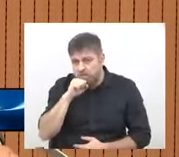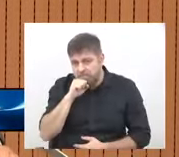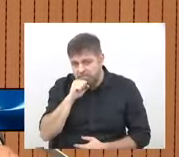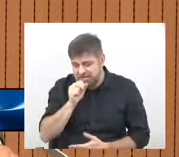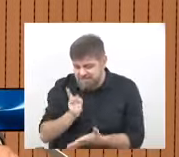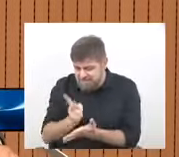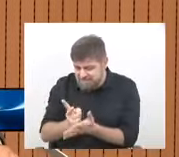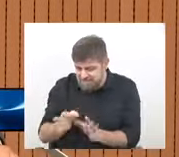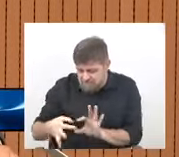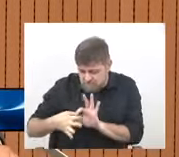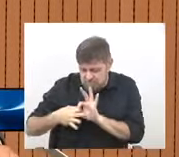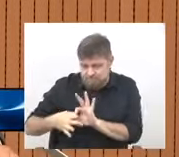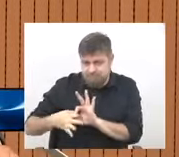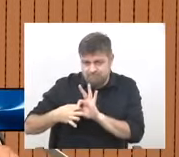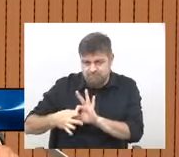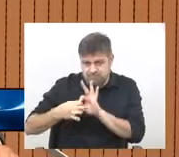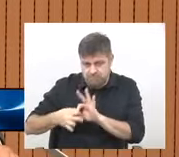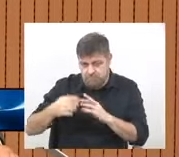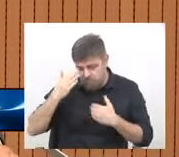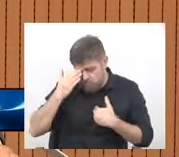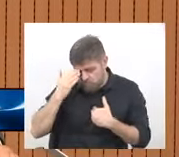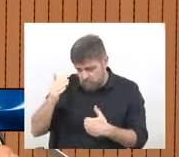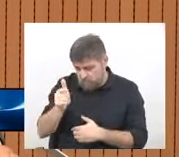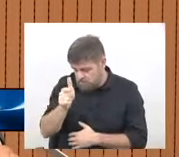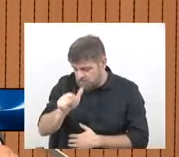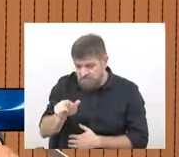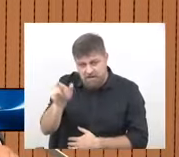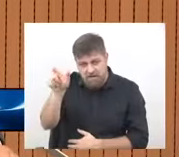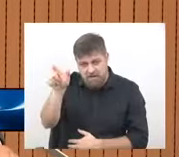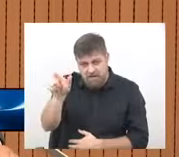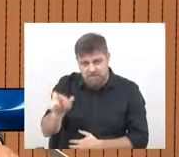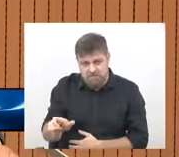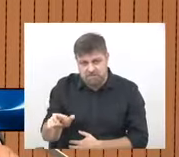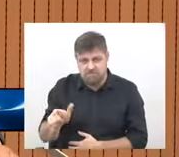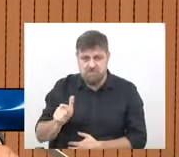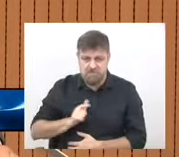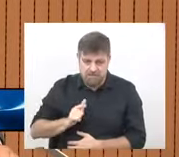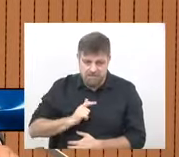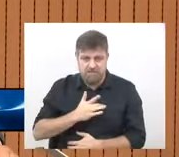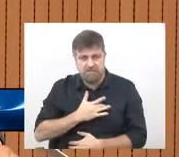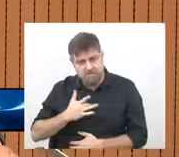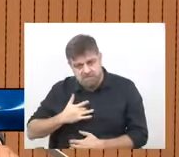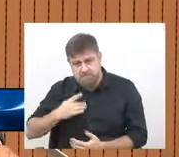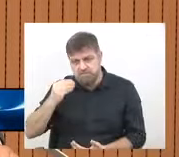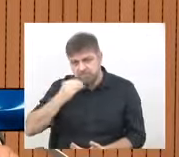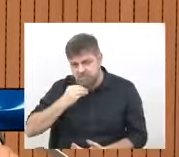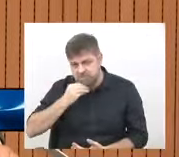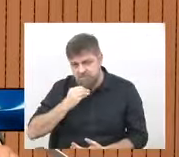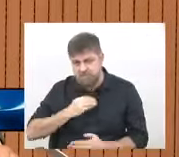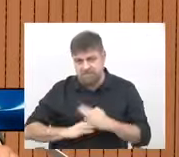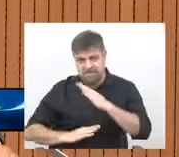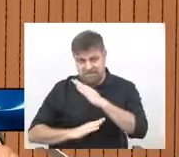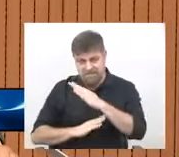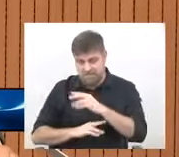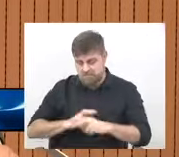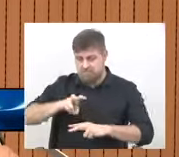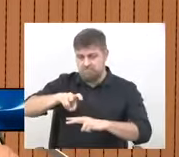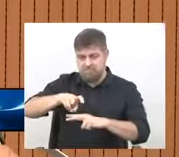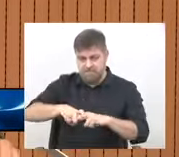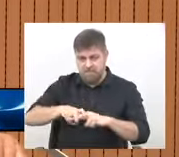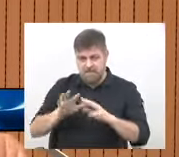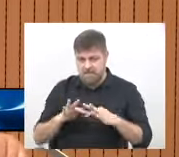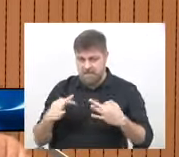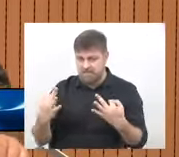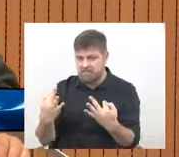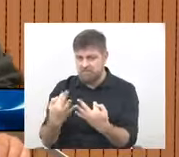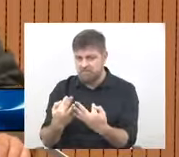vez. Uma pessoa debilitada está aqui no plenário hoje conosco aqui. Então, um forte abraço a toda a família